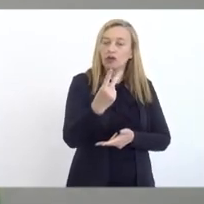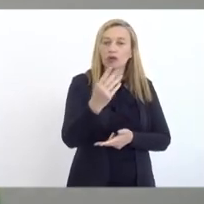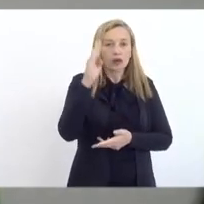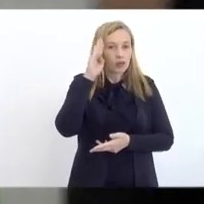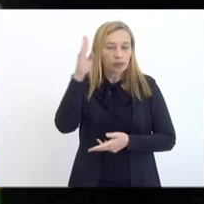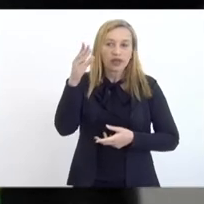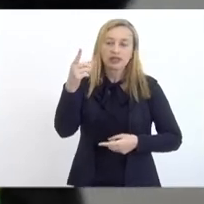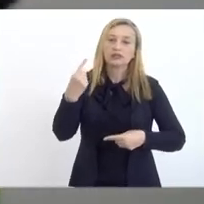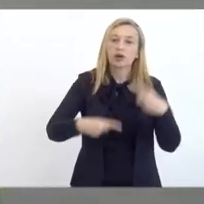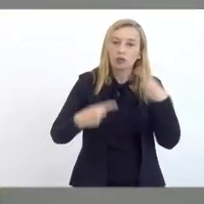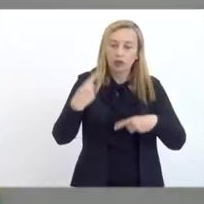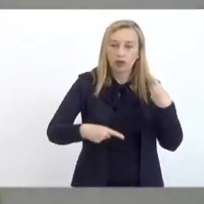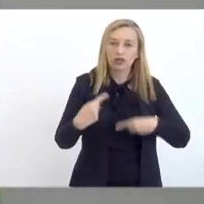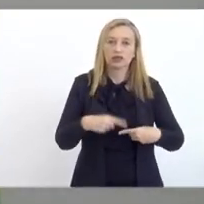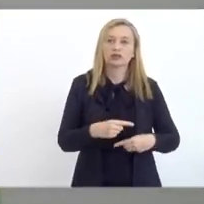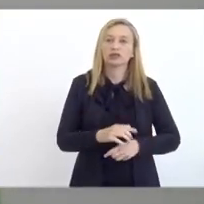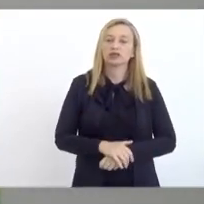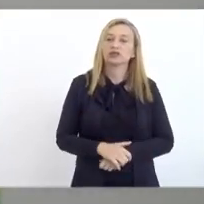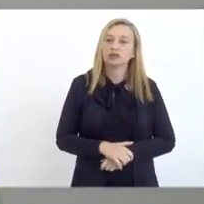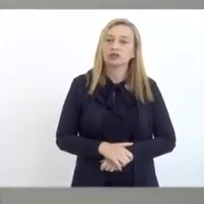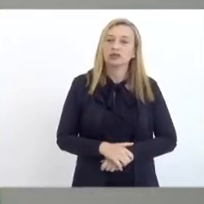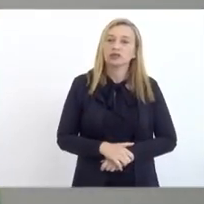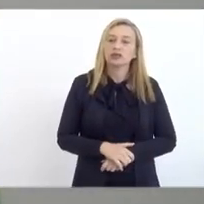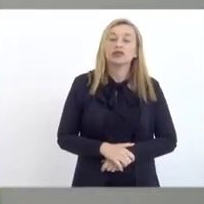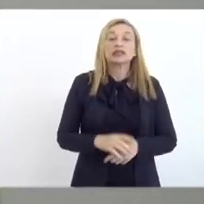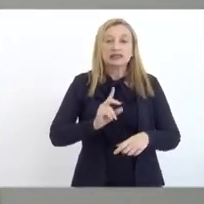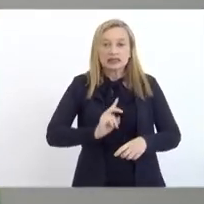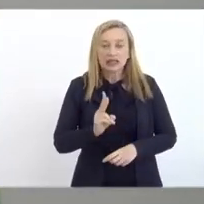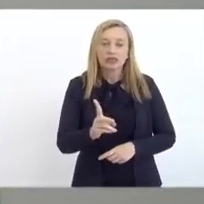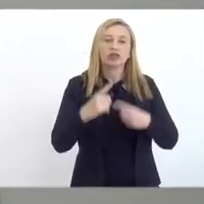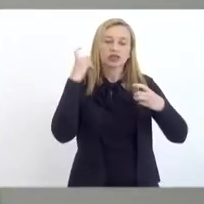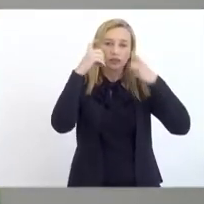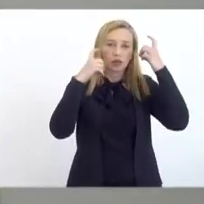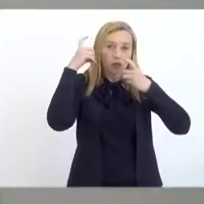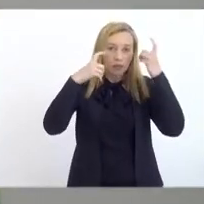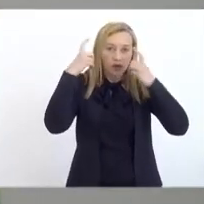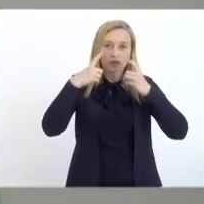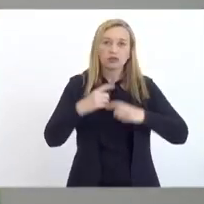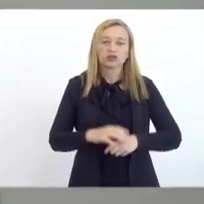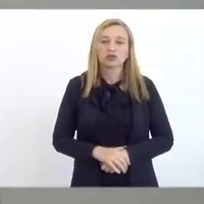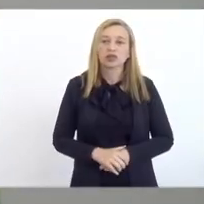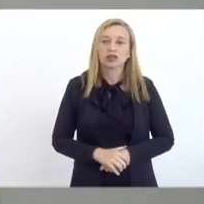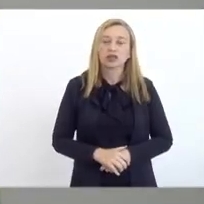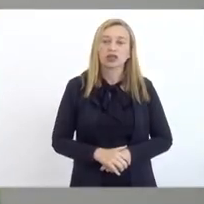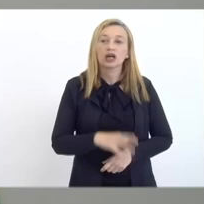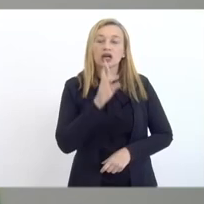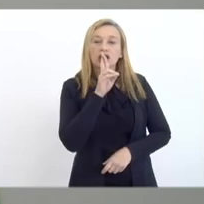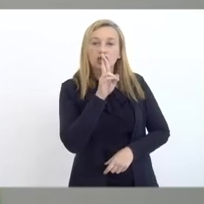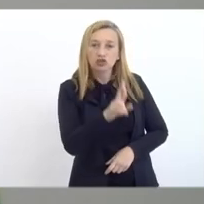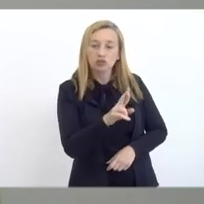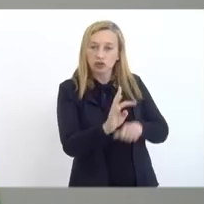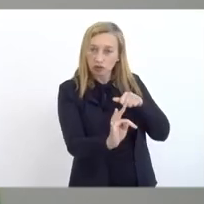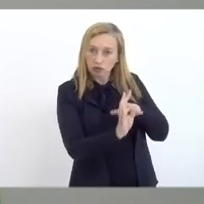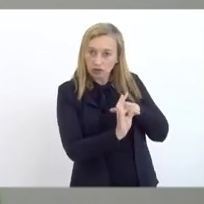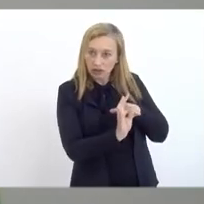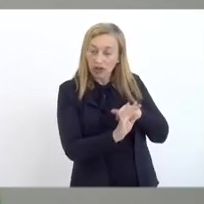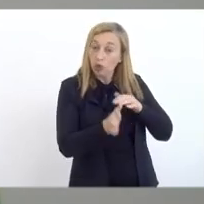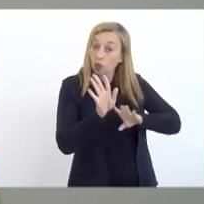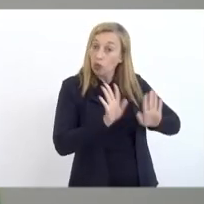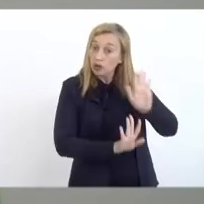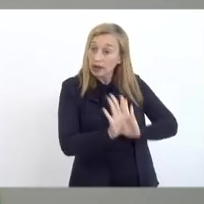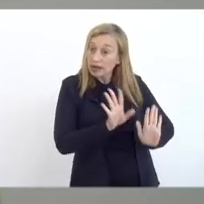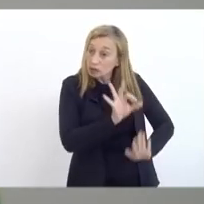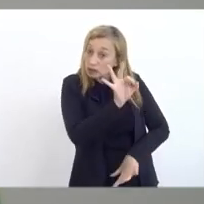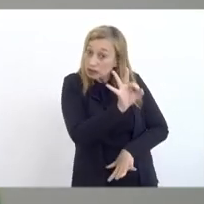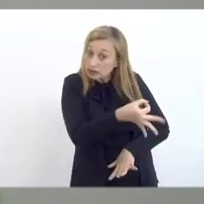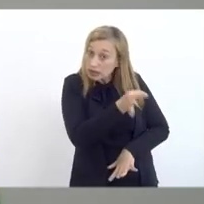nisso. Né? Porque a gente sempre se preocupou de responder com técnica, com cuidado